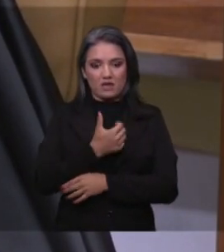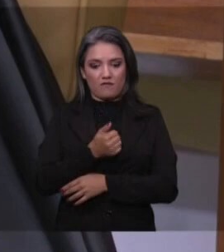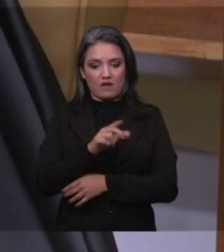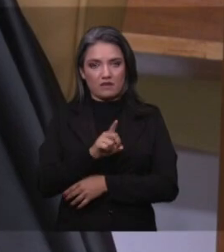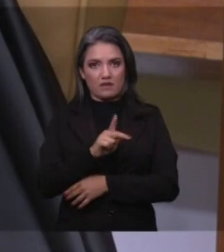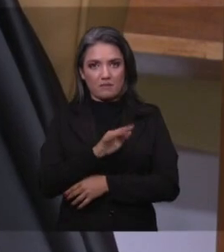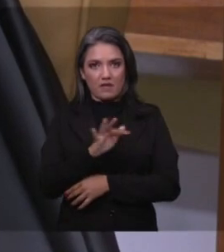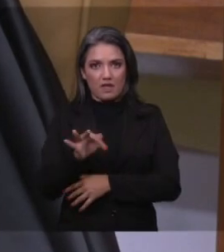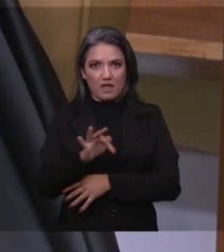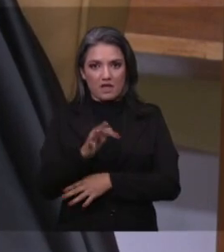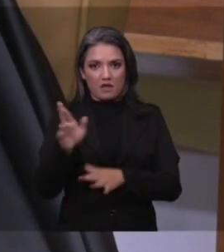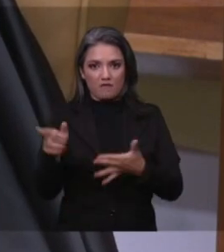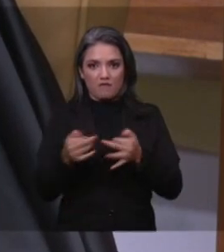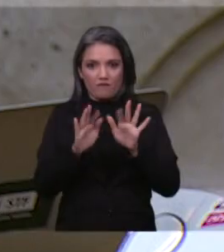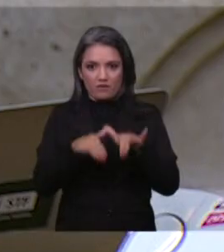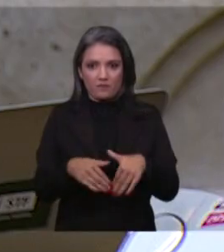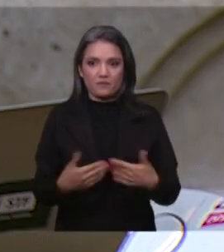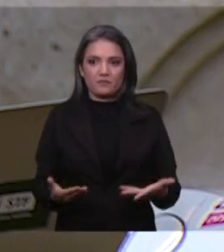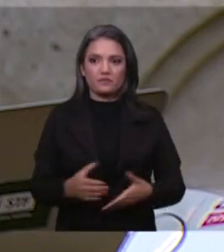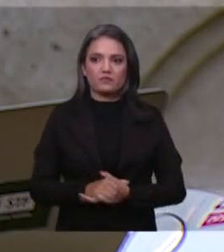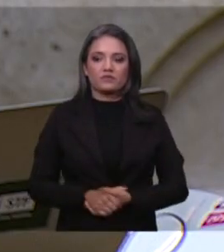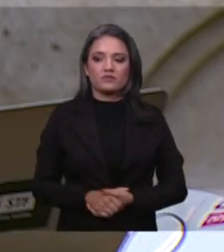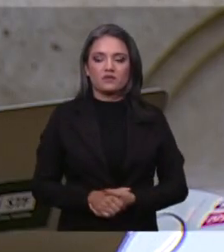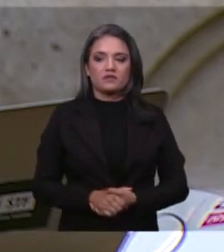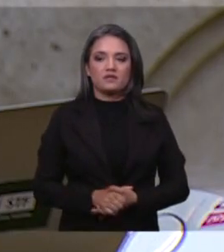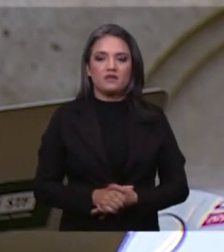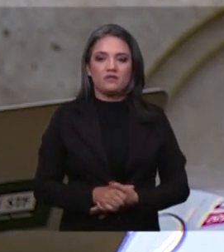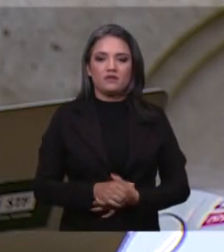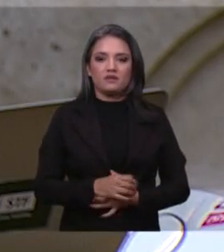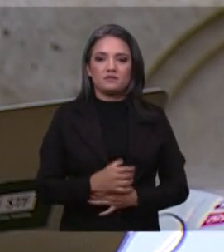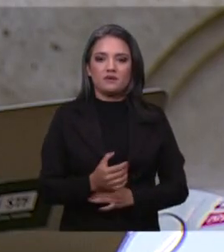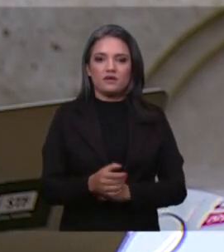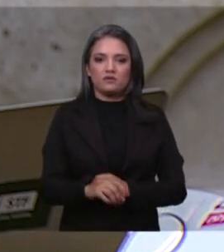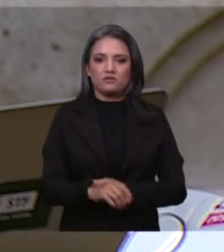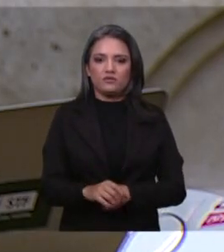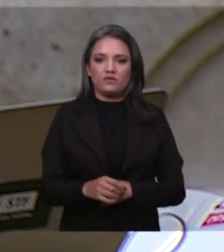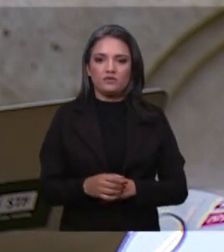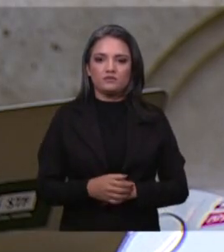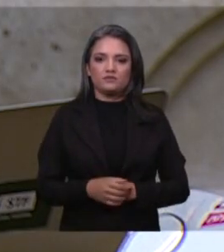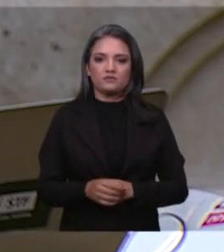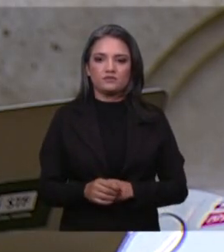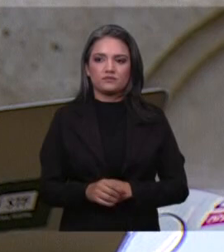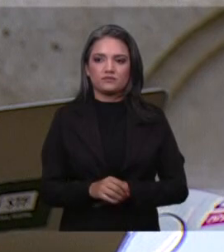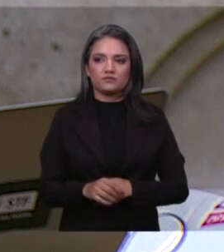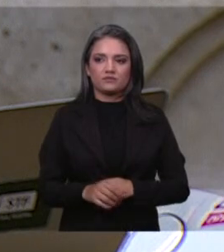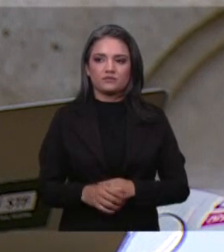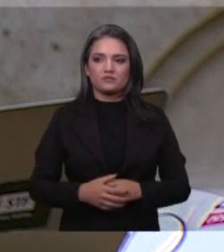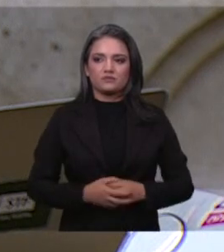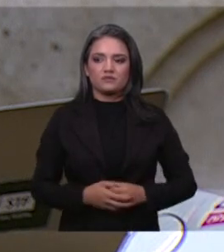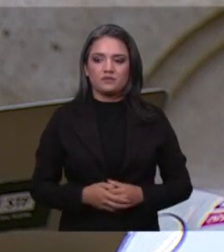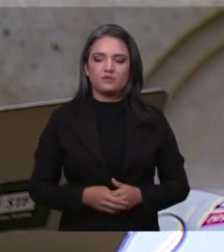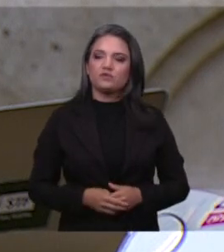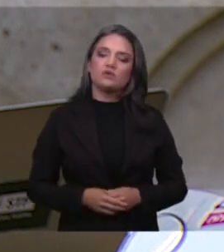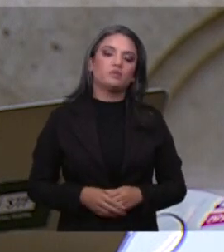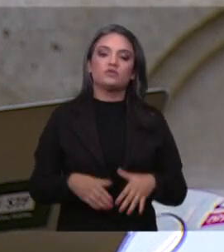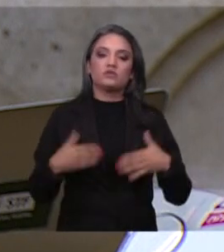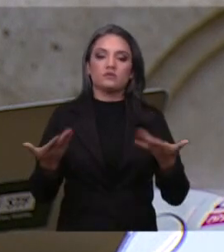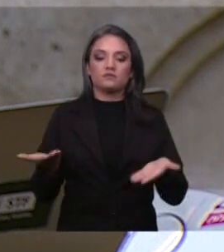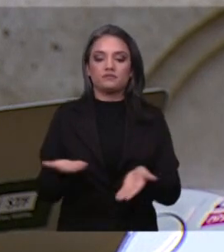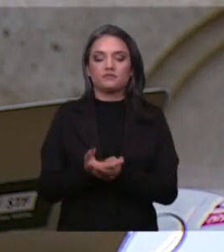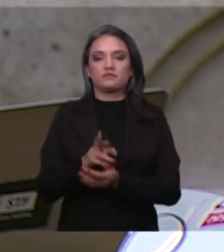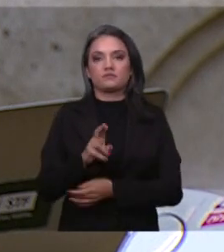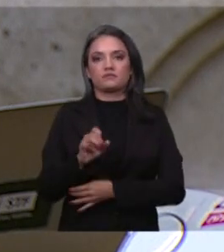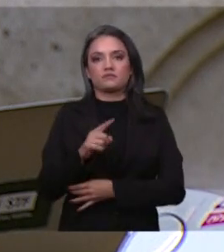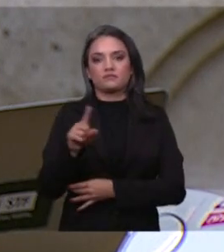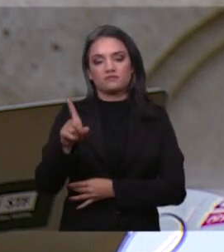da... Não, vamos dizer o seguinte. A questão relativa à ação rescisória fica prejudicada tendo